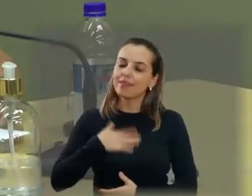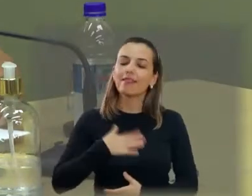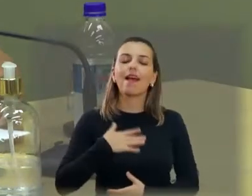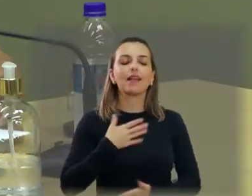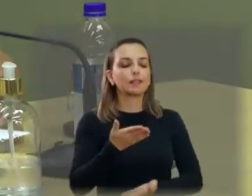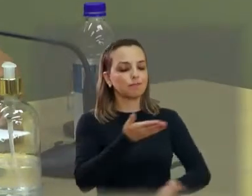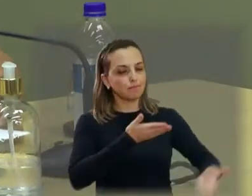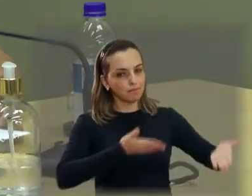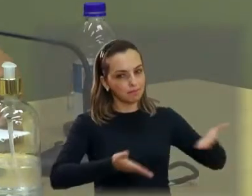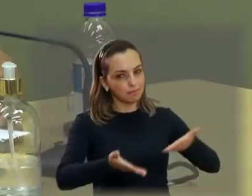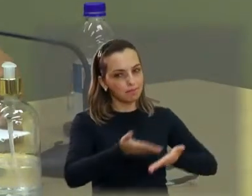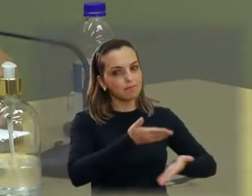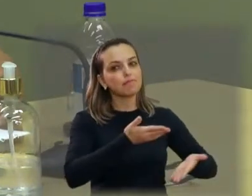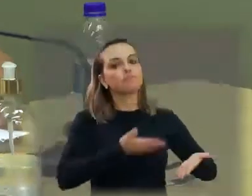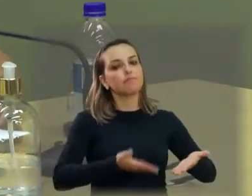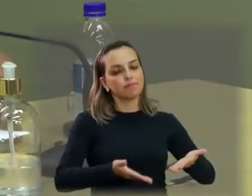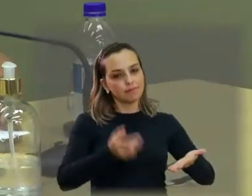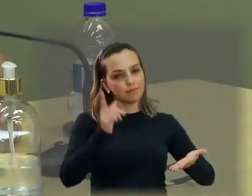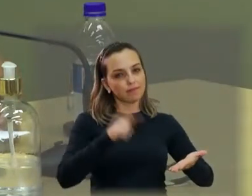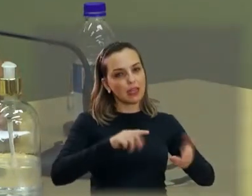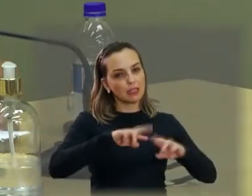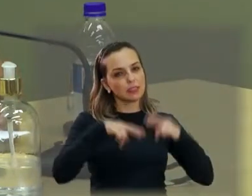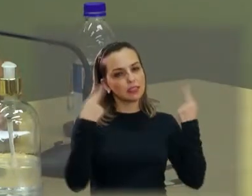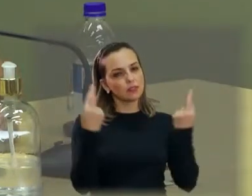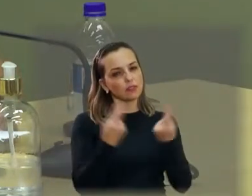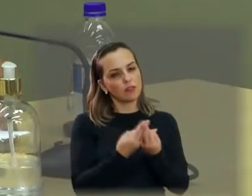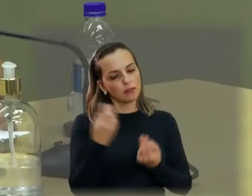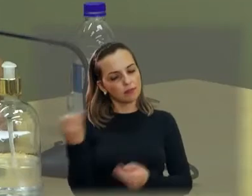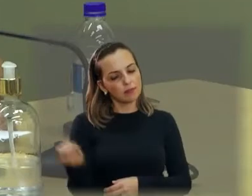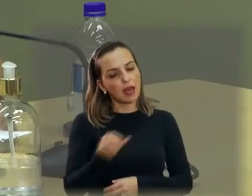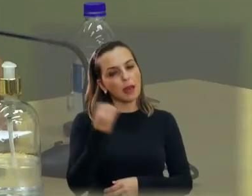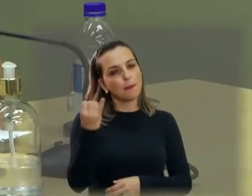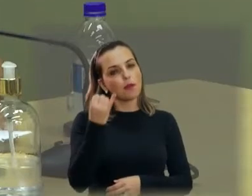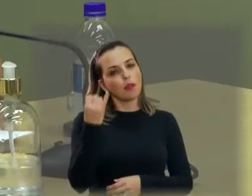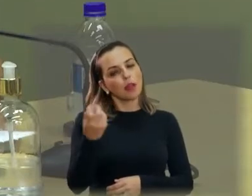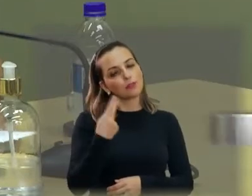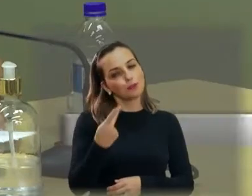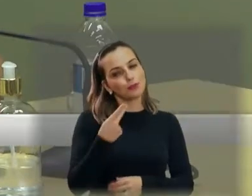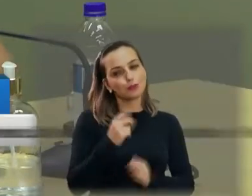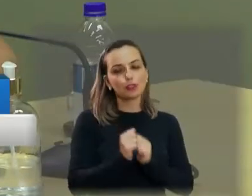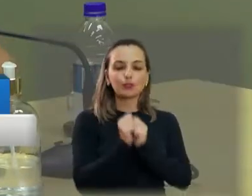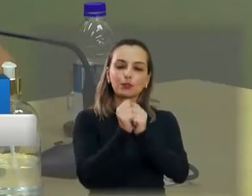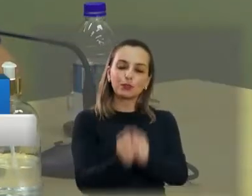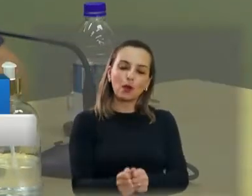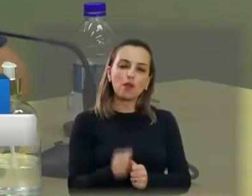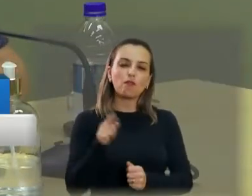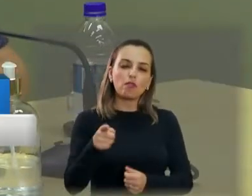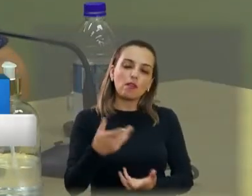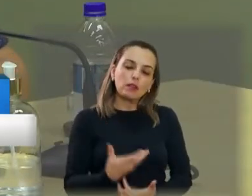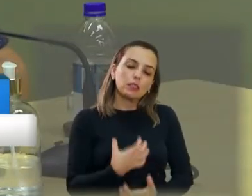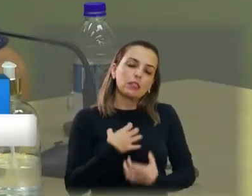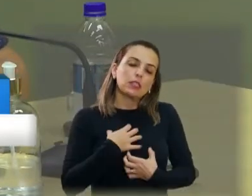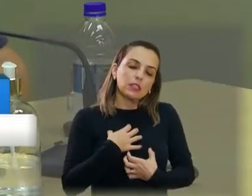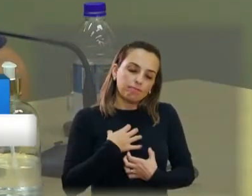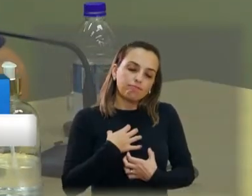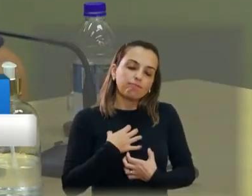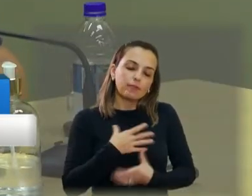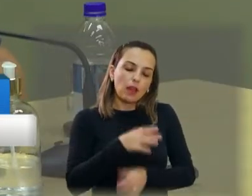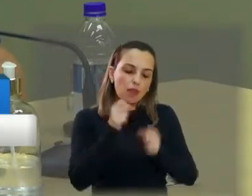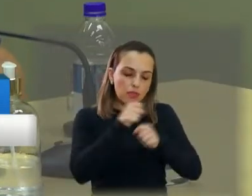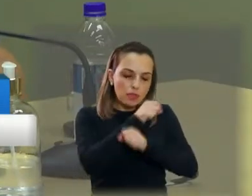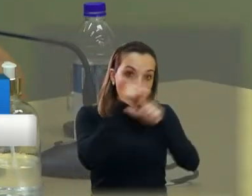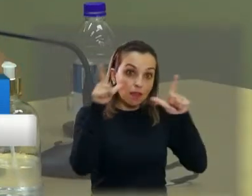vocês, são várias audiências que a gente já fez junto. Você sempre sensível e atenta para o